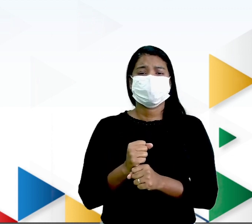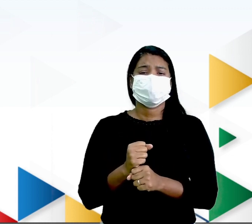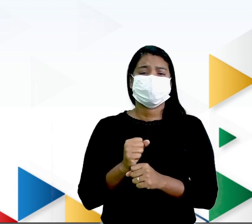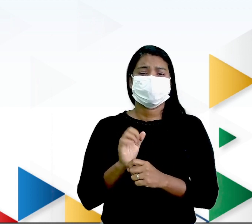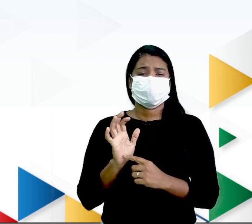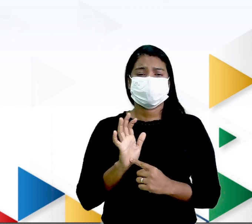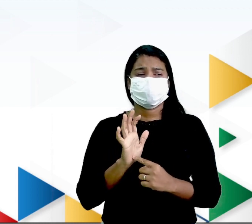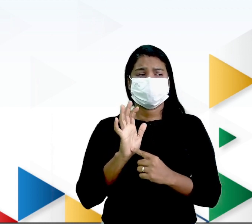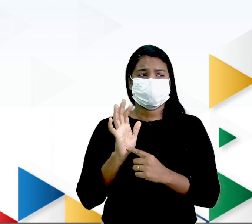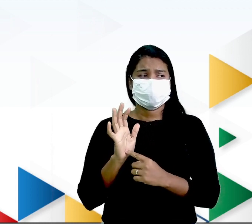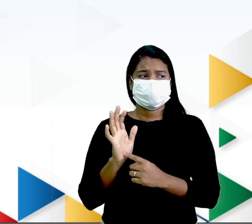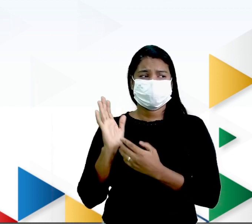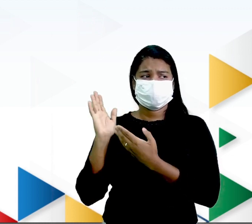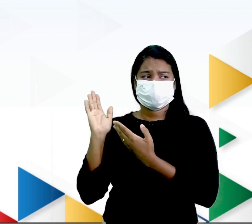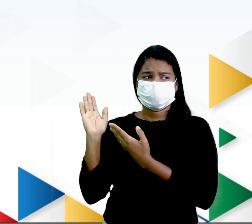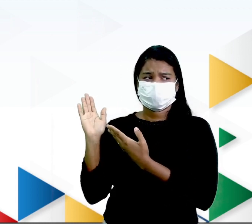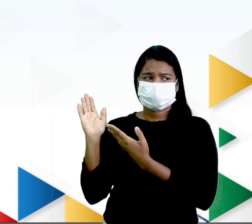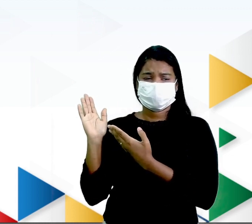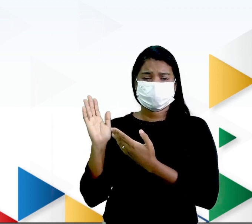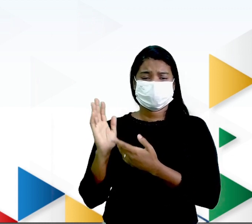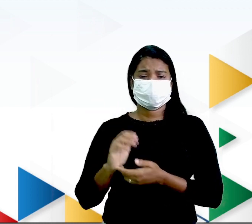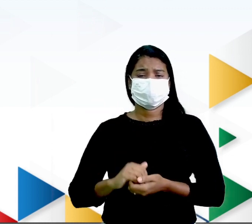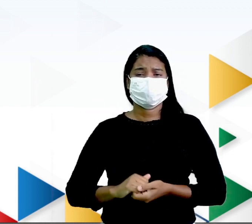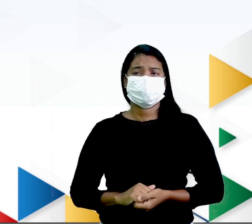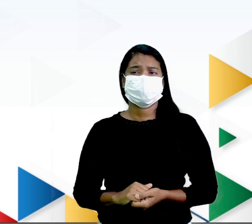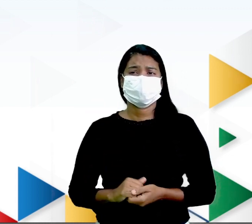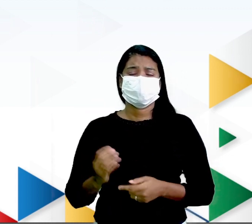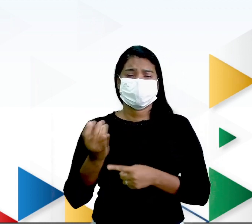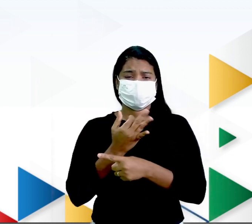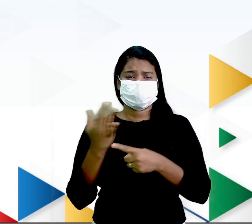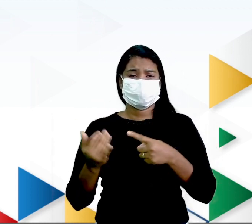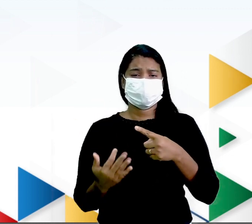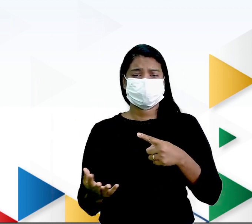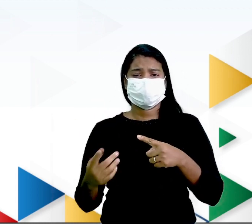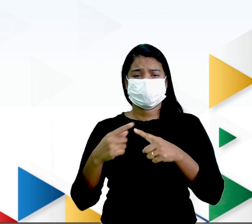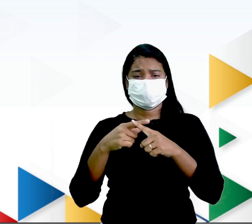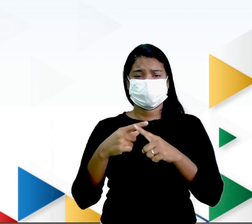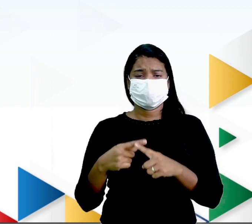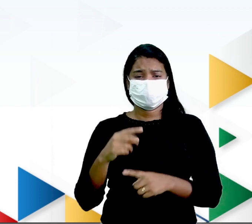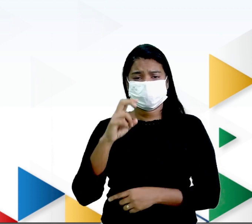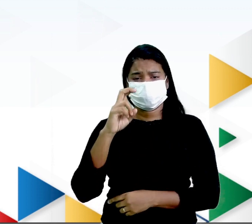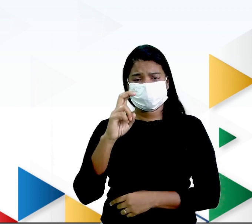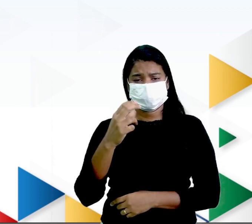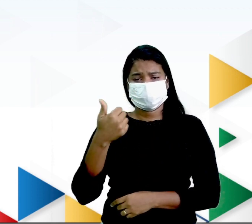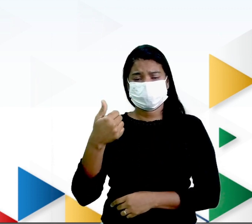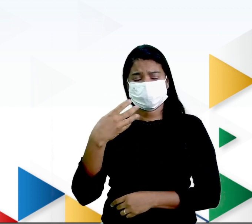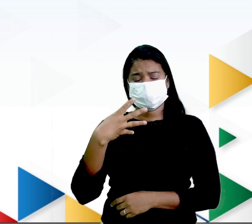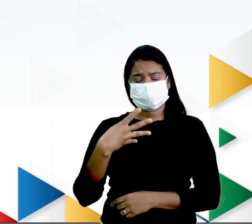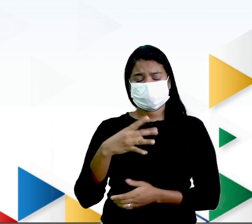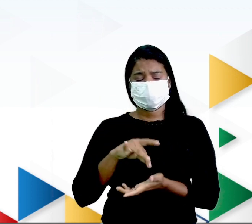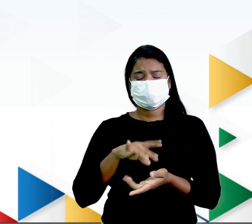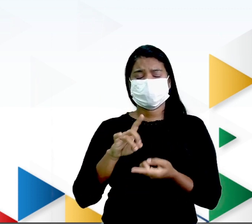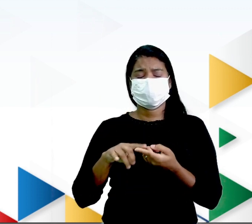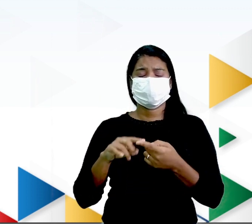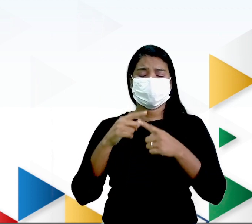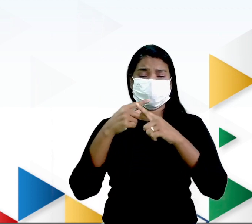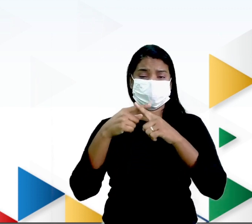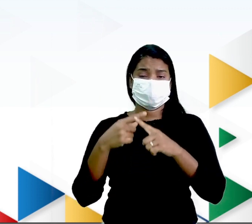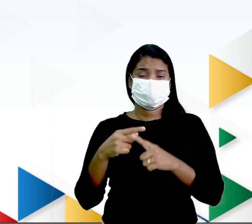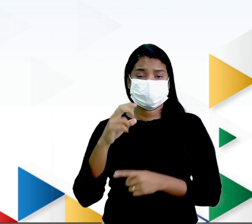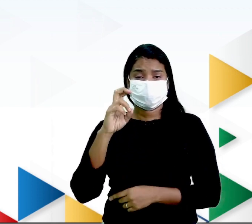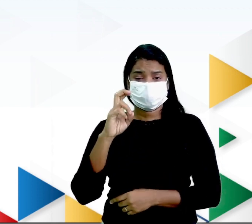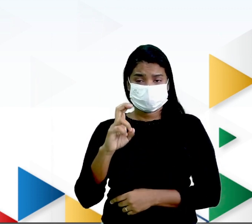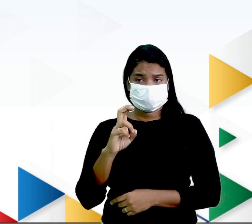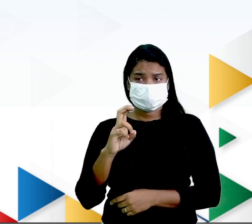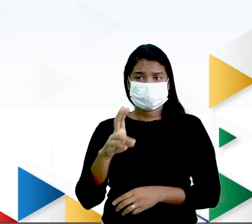por 4. E no outro caso aí da outra fração, eu vou multiplicar por 5. Tanto 1 como 4 vai ser multiplicado por 5. E assim